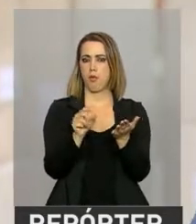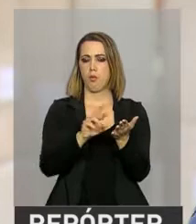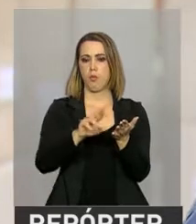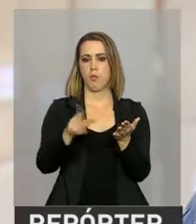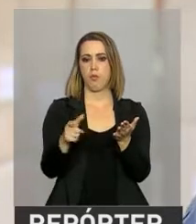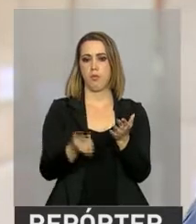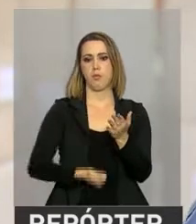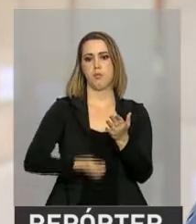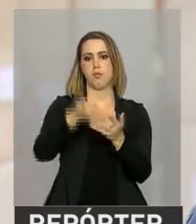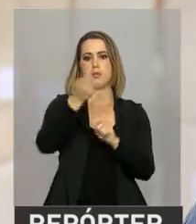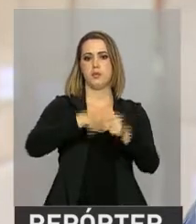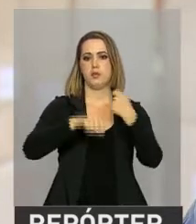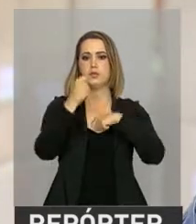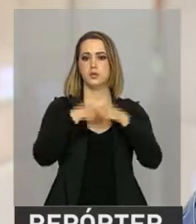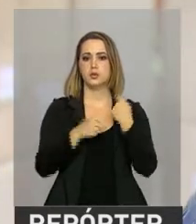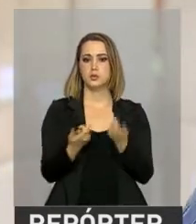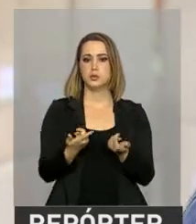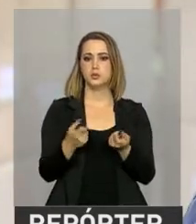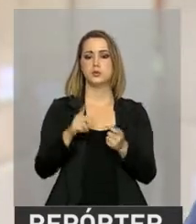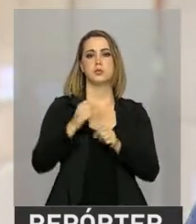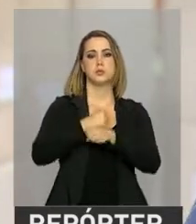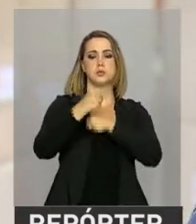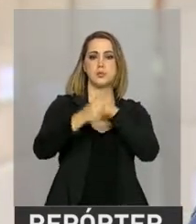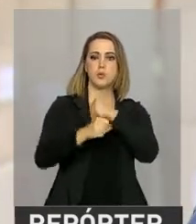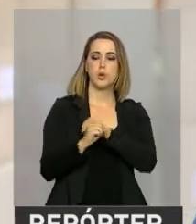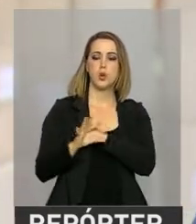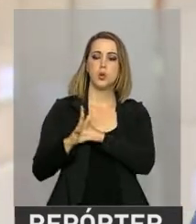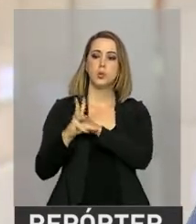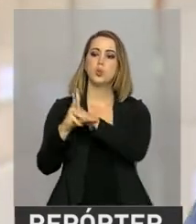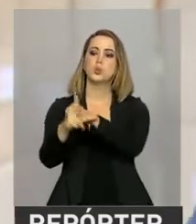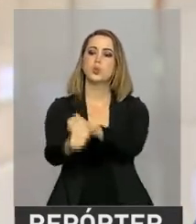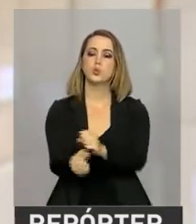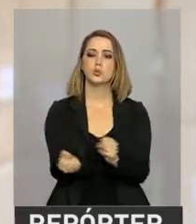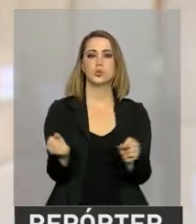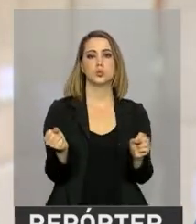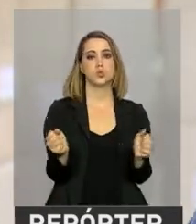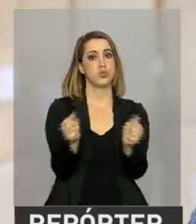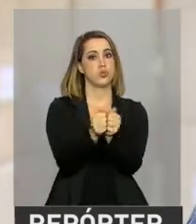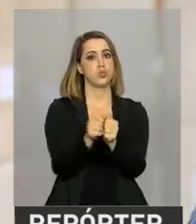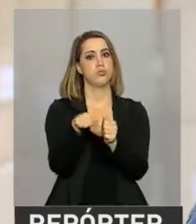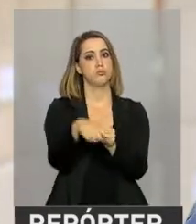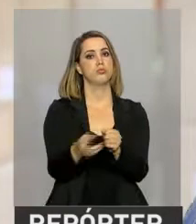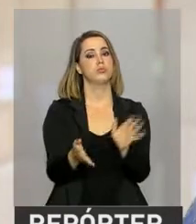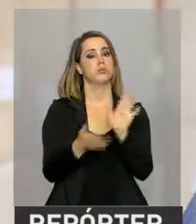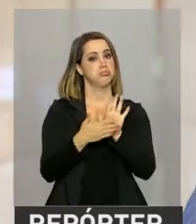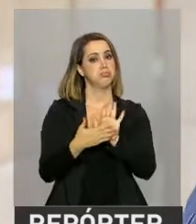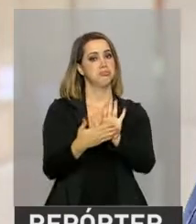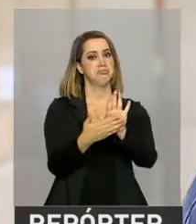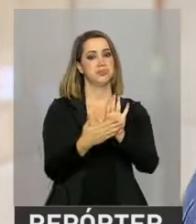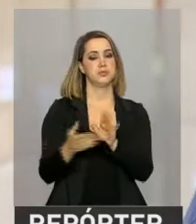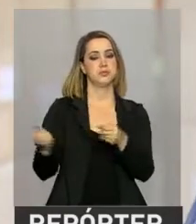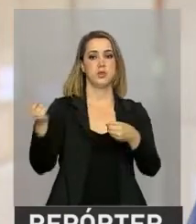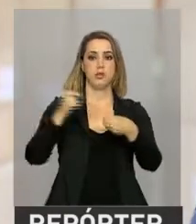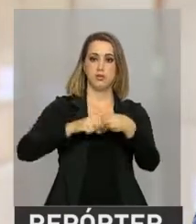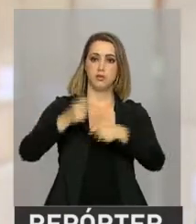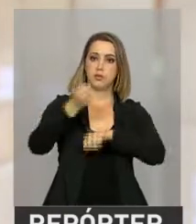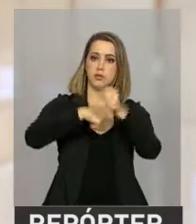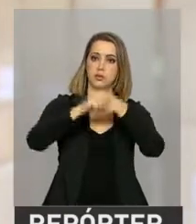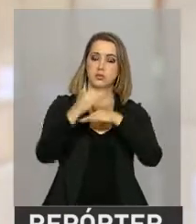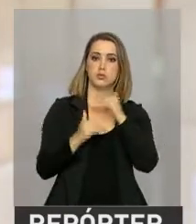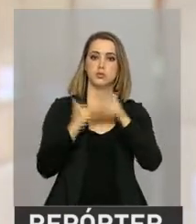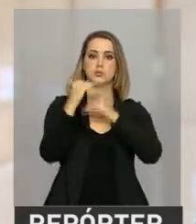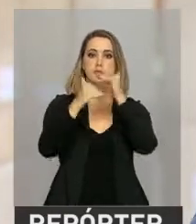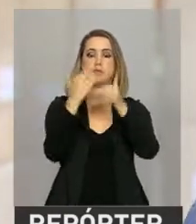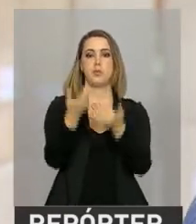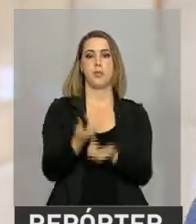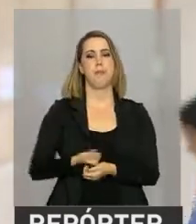econômica para o ano seguinte. Então, todos esses fatores juntos estão mostrando uma recuperação da economia para o ano seguinte, o que se traduz na prática em